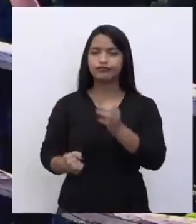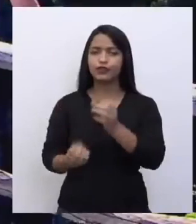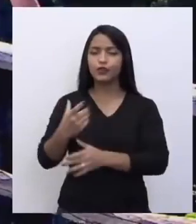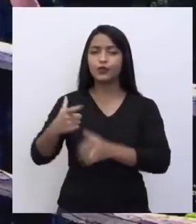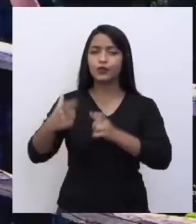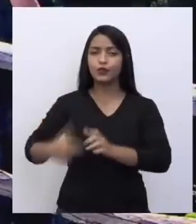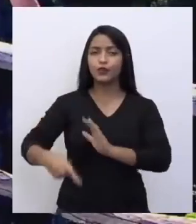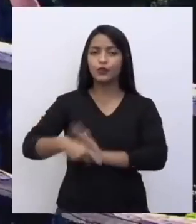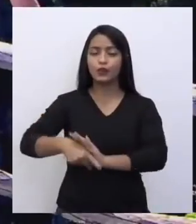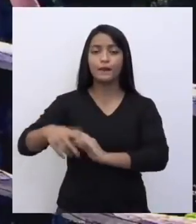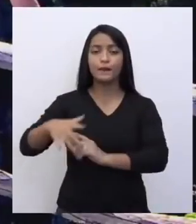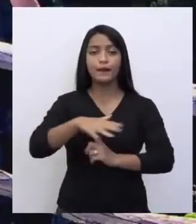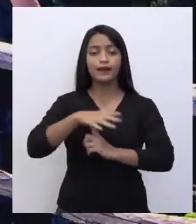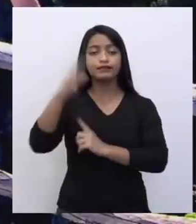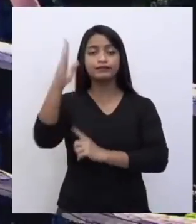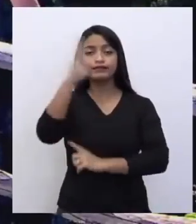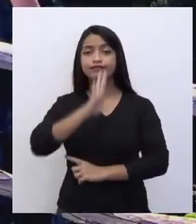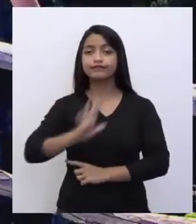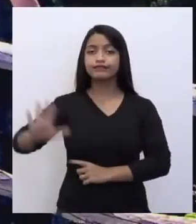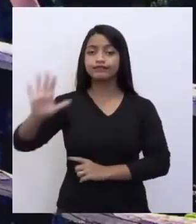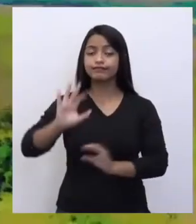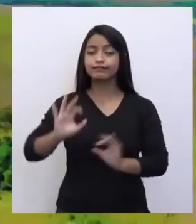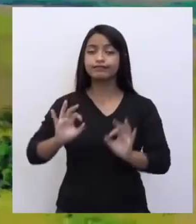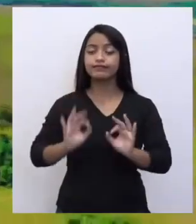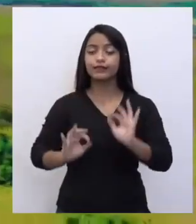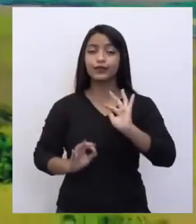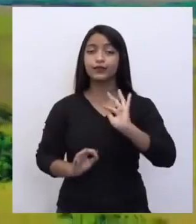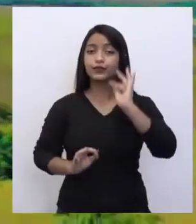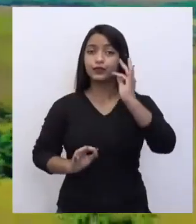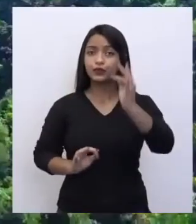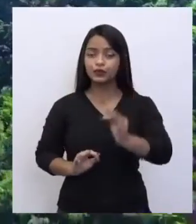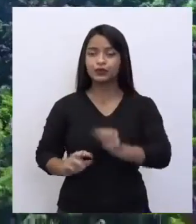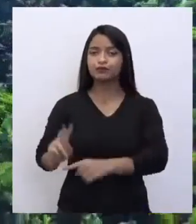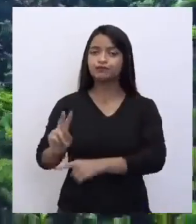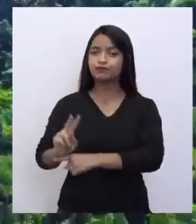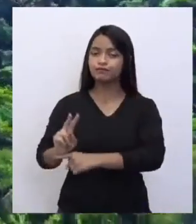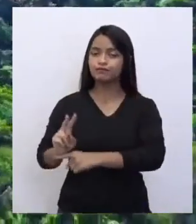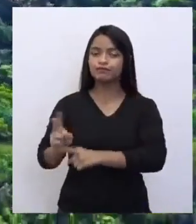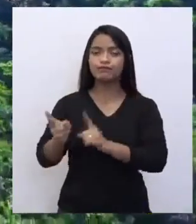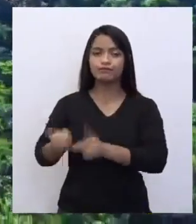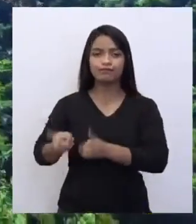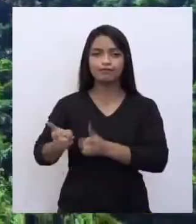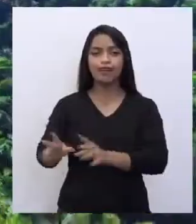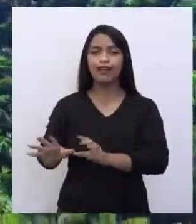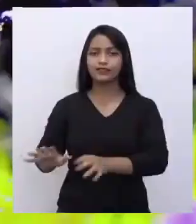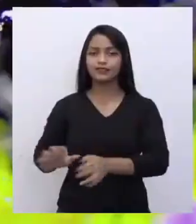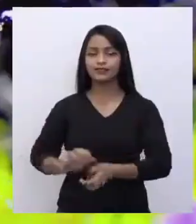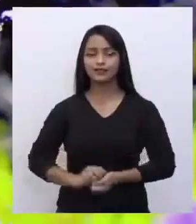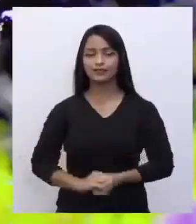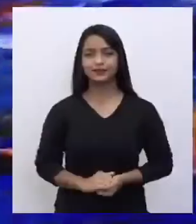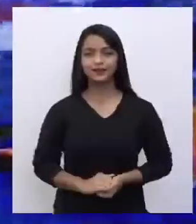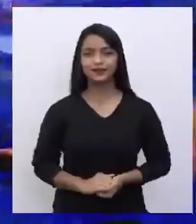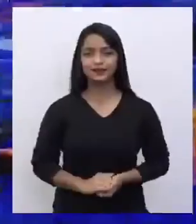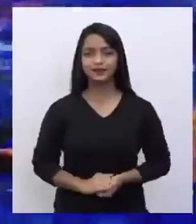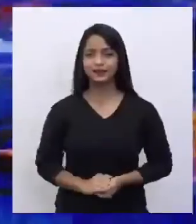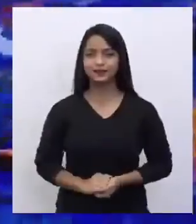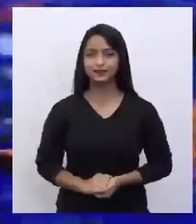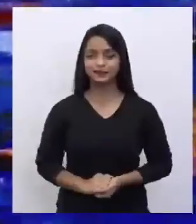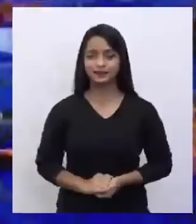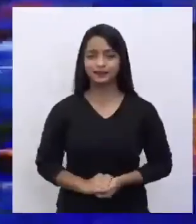futuro distante, essa região vai estar exatamente como ela se encontra hoje.